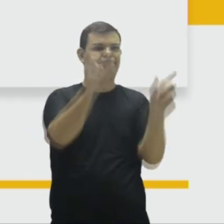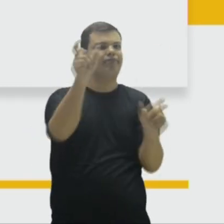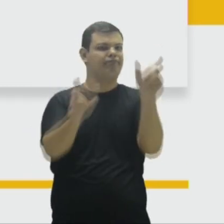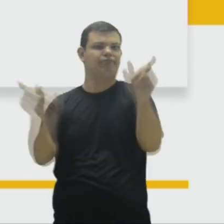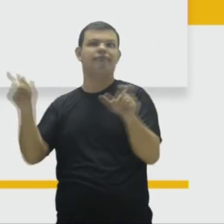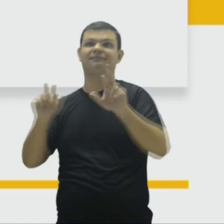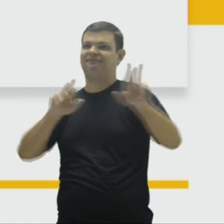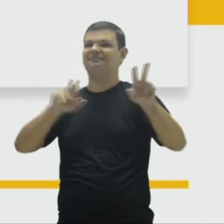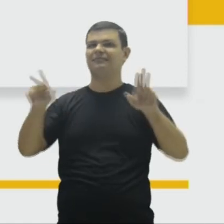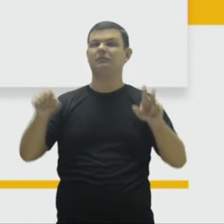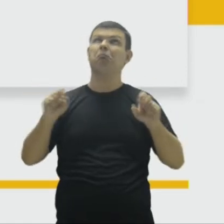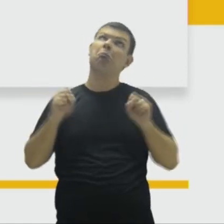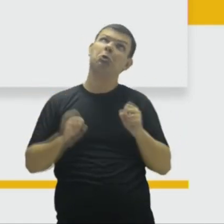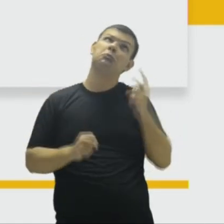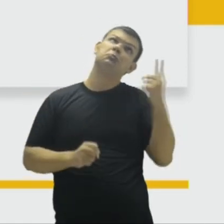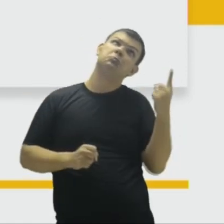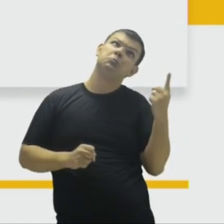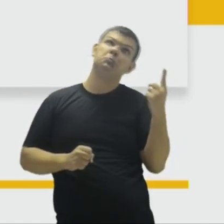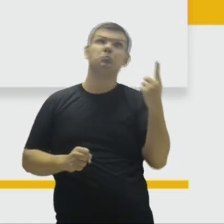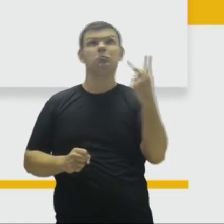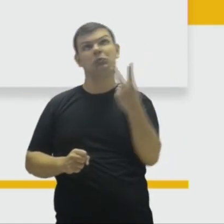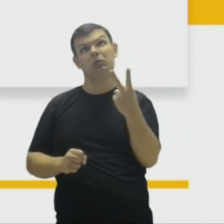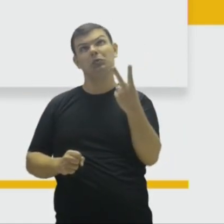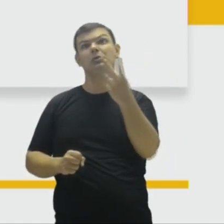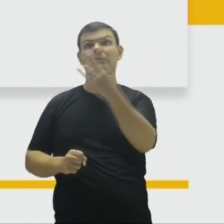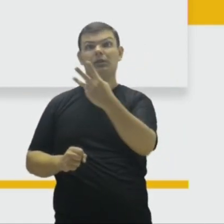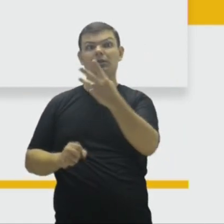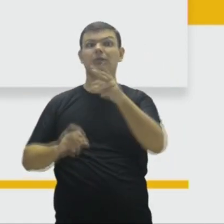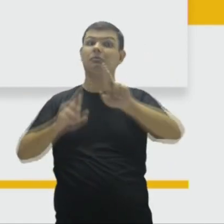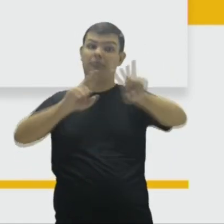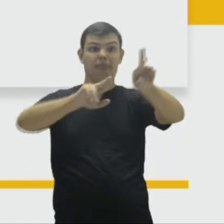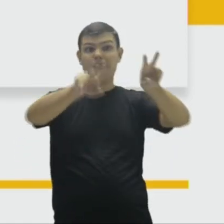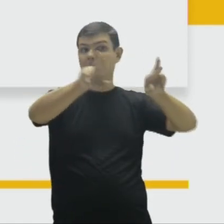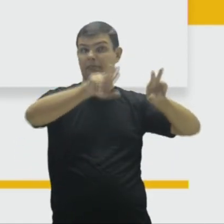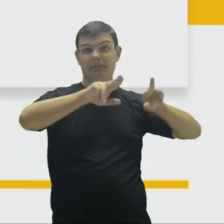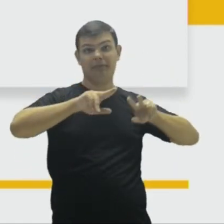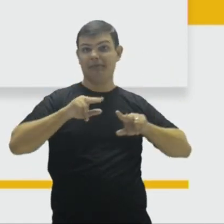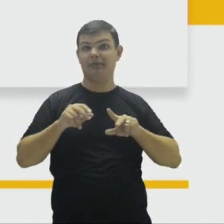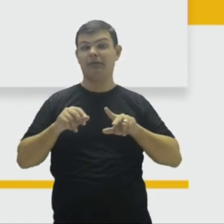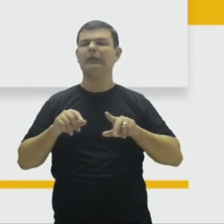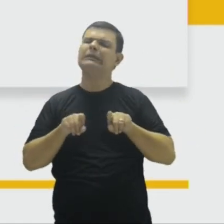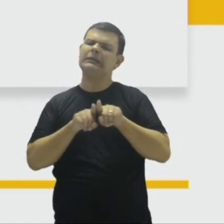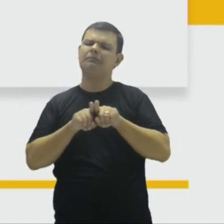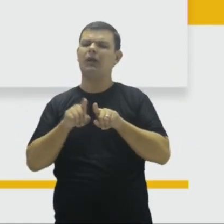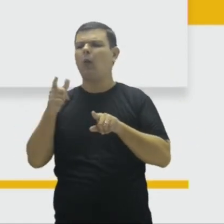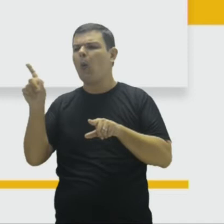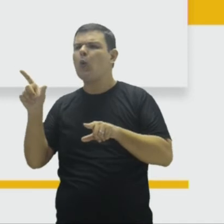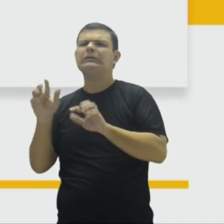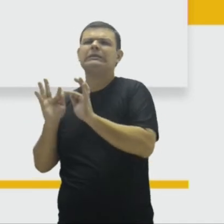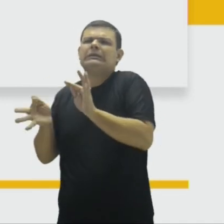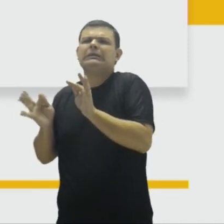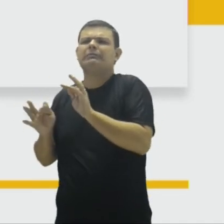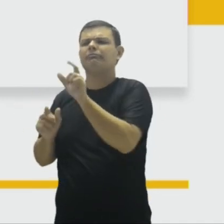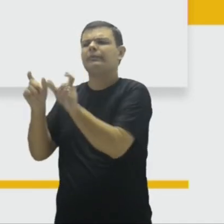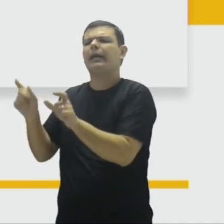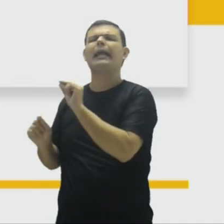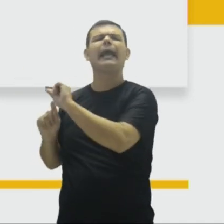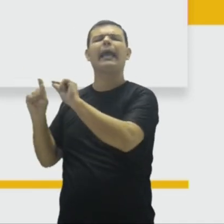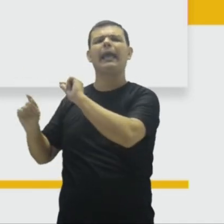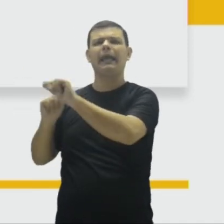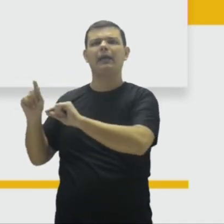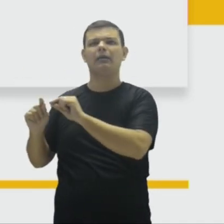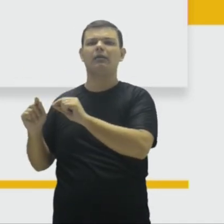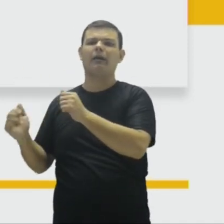Lembrando que pode ter 1, 2 ou mais principais e os personagens secundários que vão trazendo